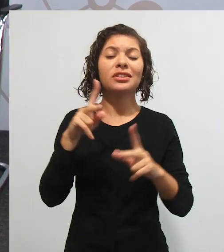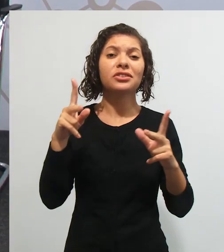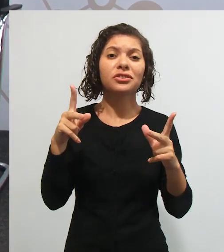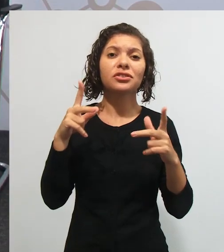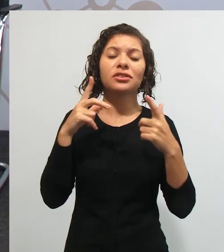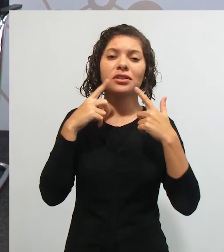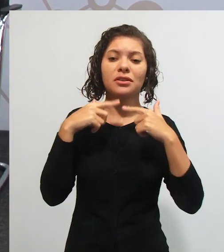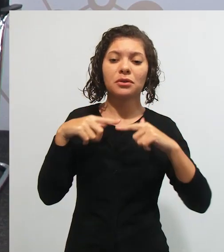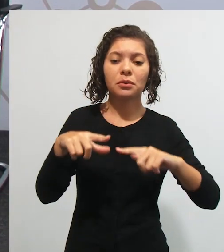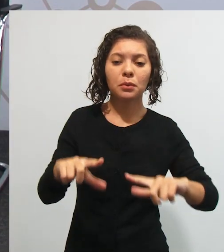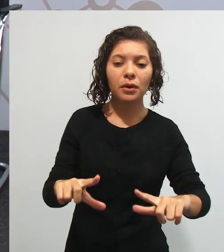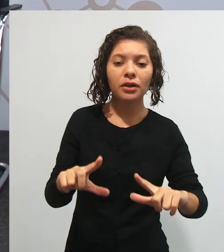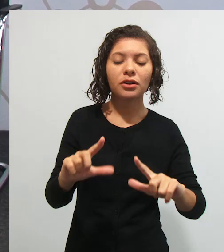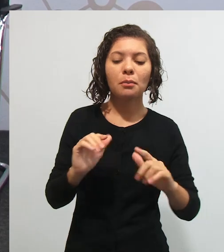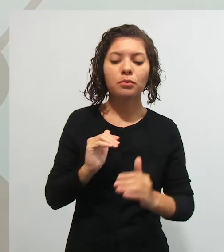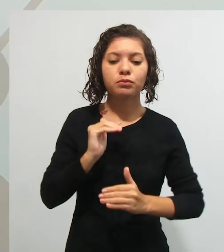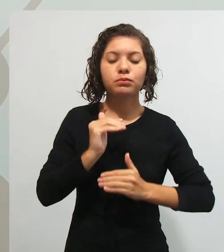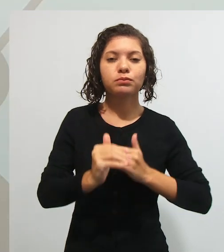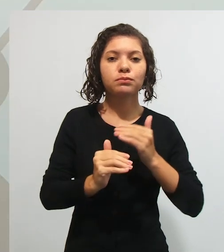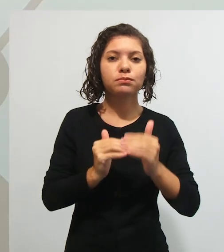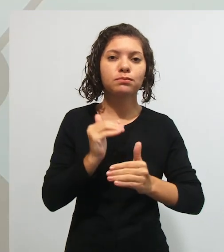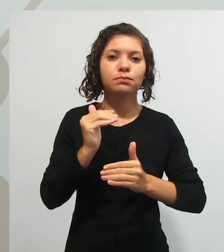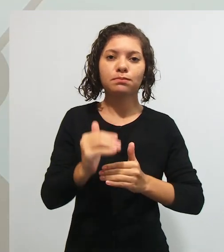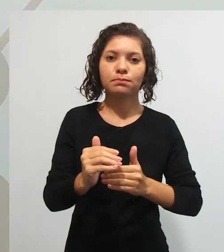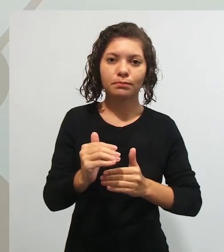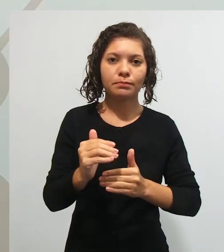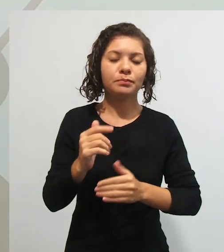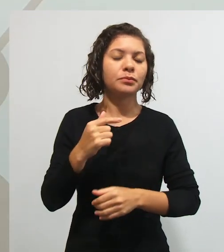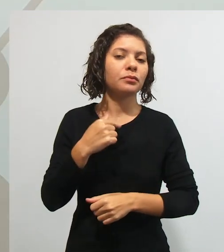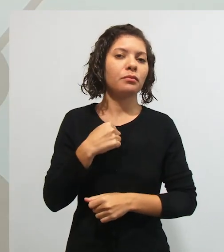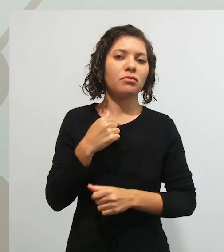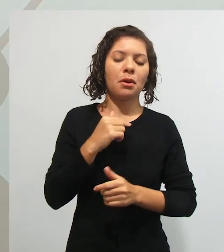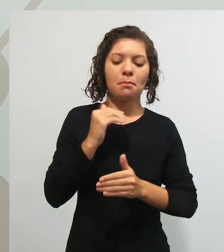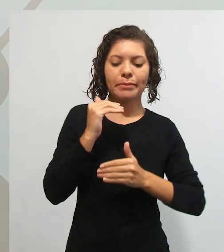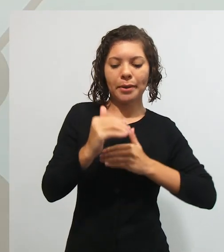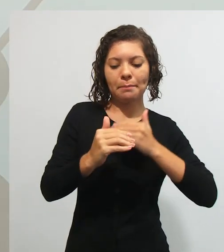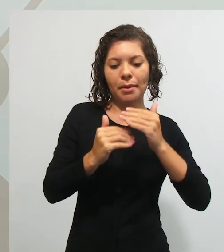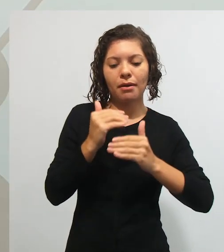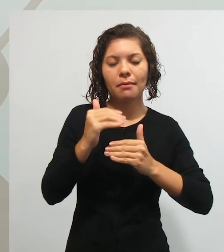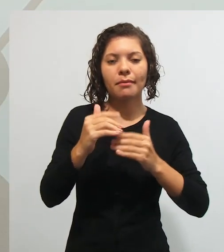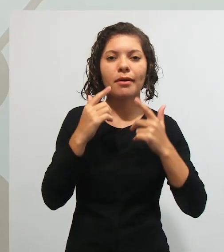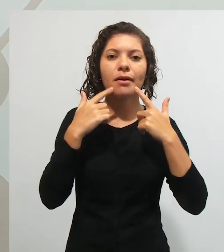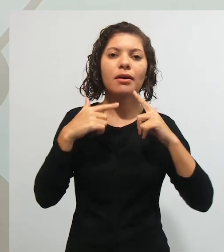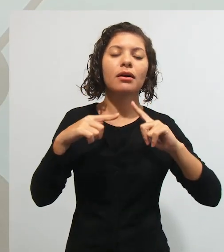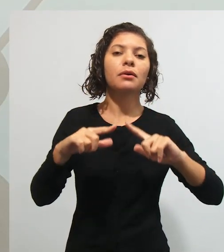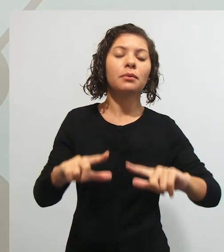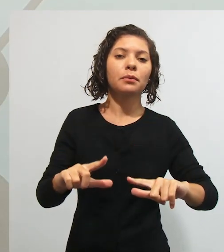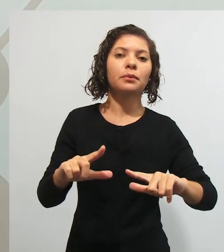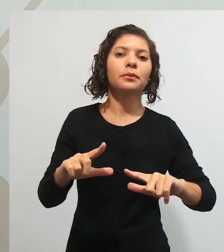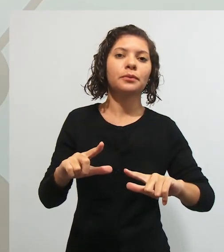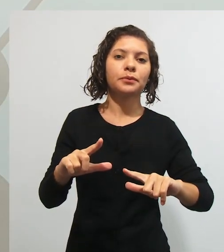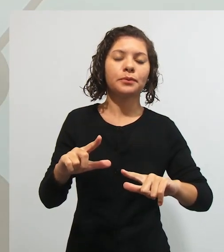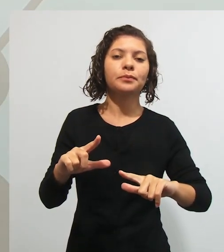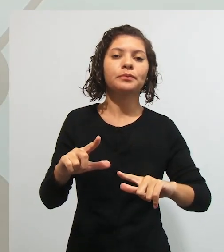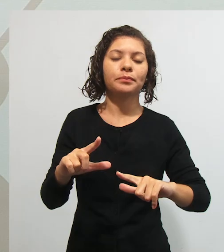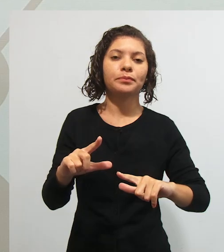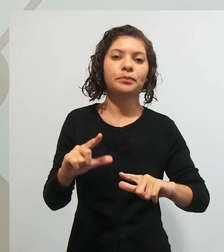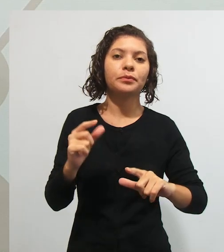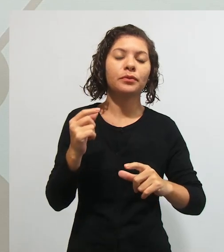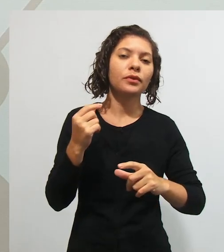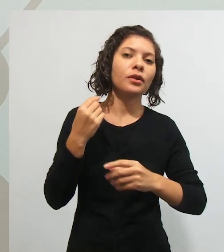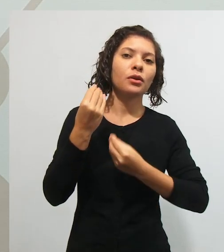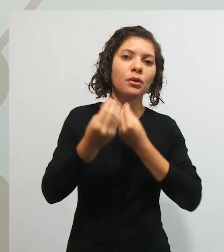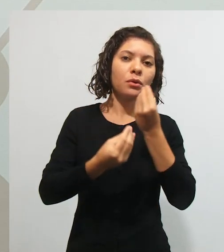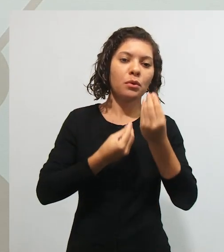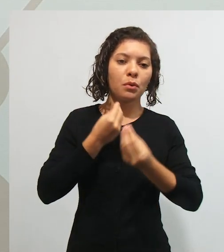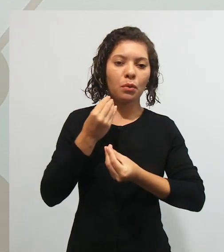a linguagem é uma construção, né? Eu construo a linguagem, que é exterior a mim, mas eu construo a